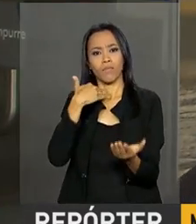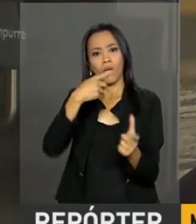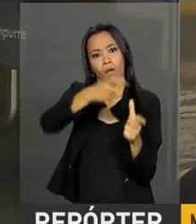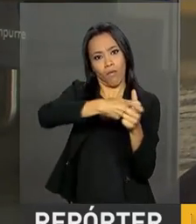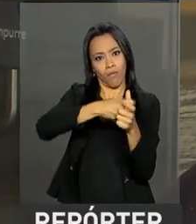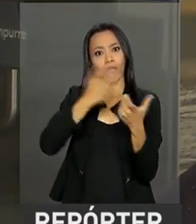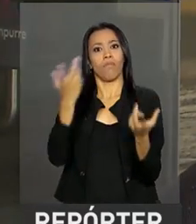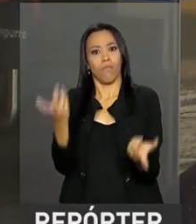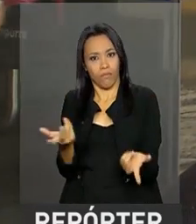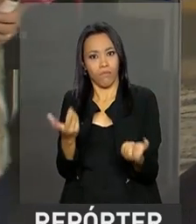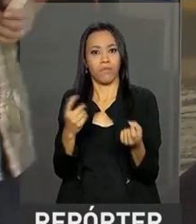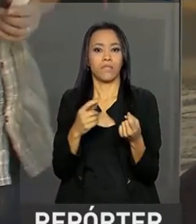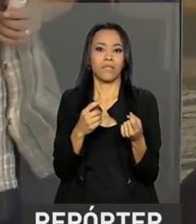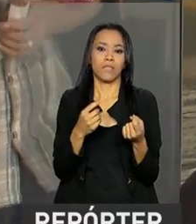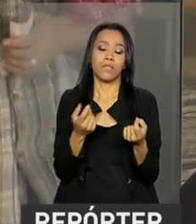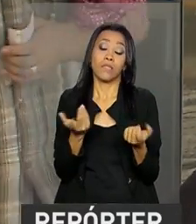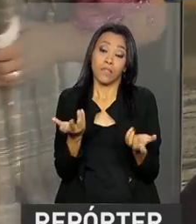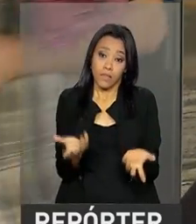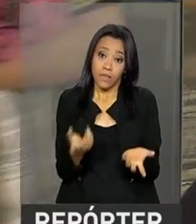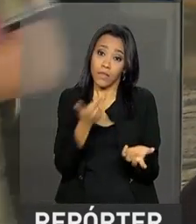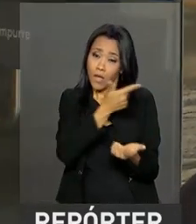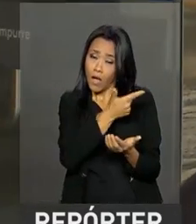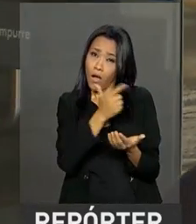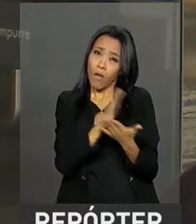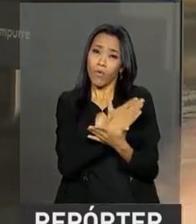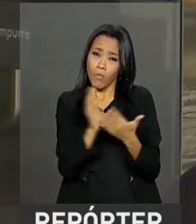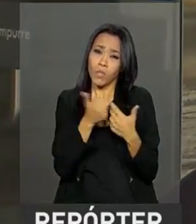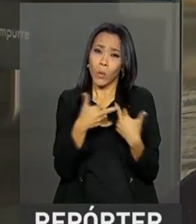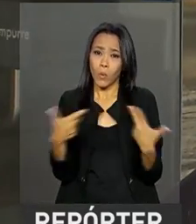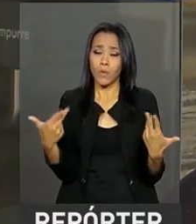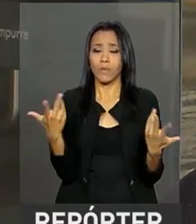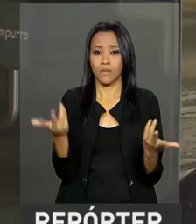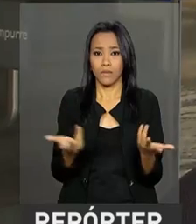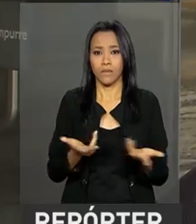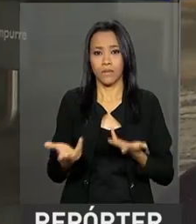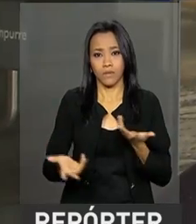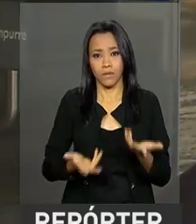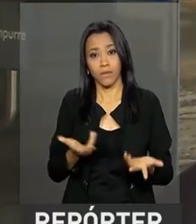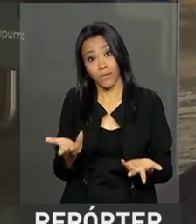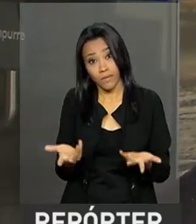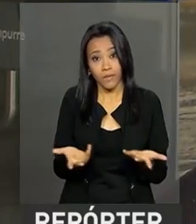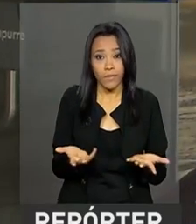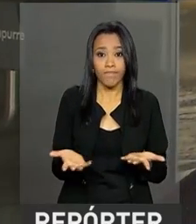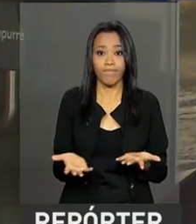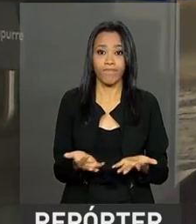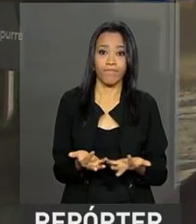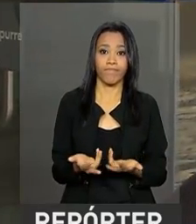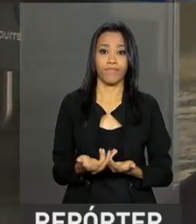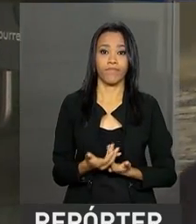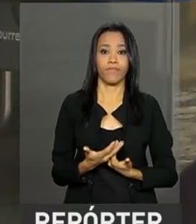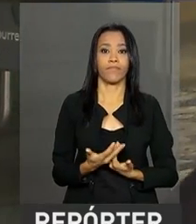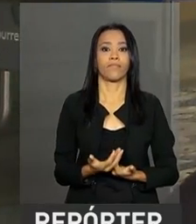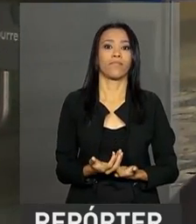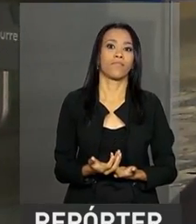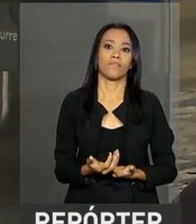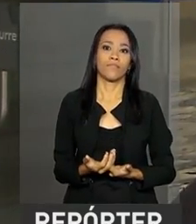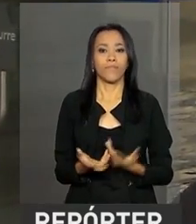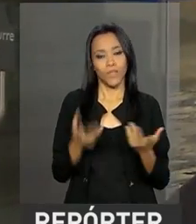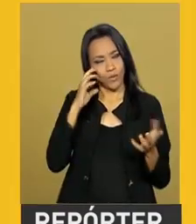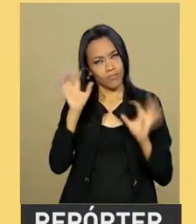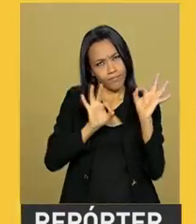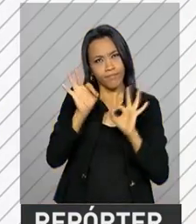pendente e fazer mais algumas coisinhas que tá que que eu tô e rando